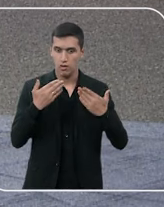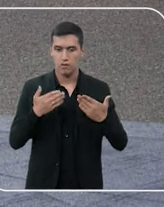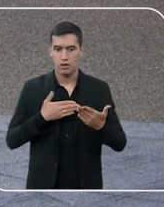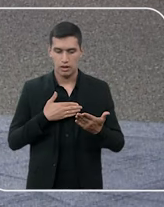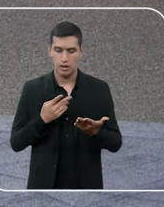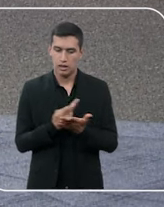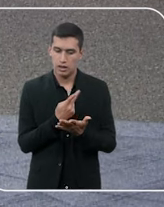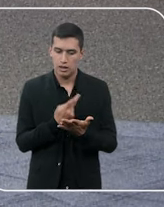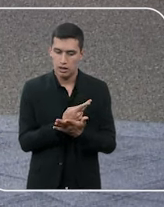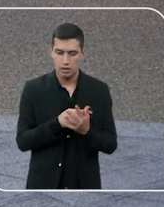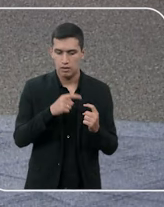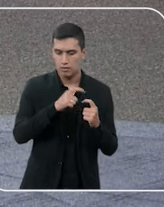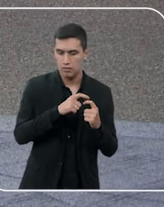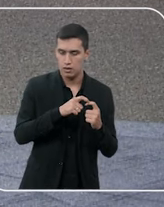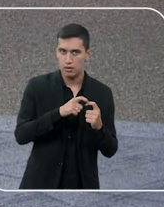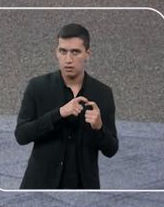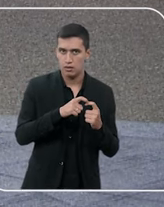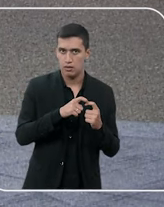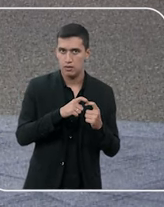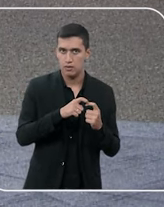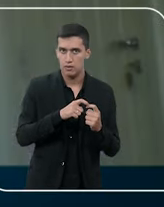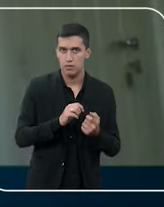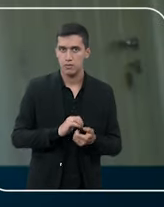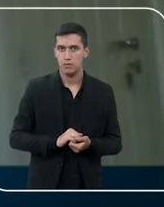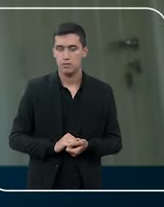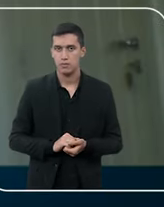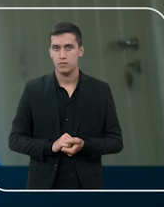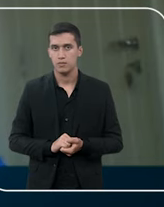médico hospitalar, enfim?